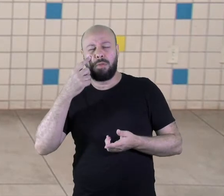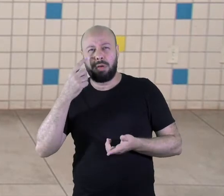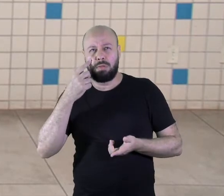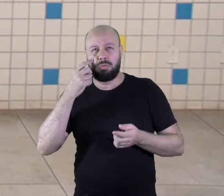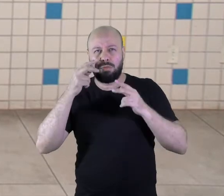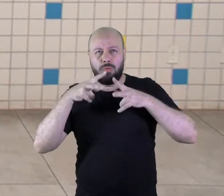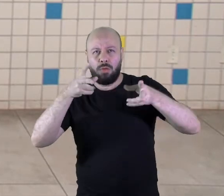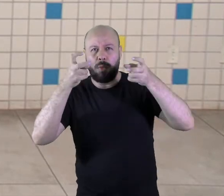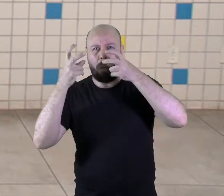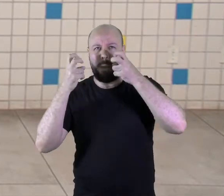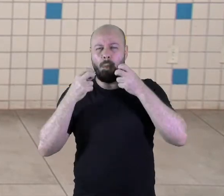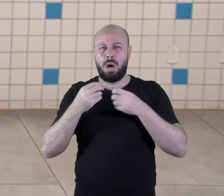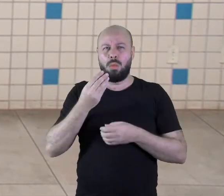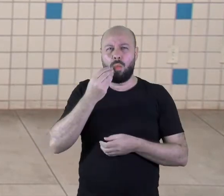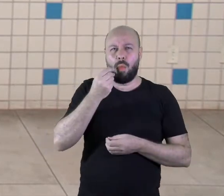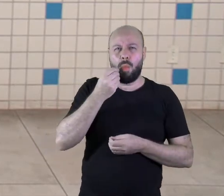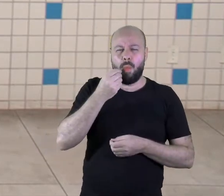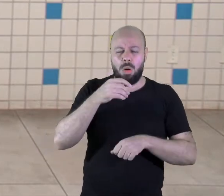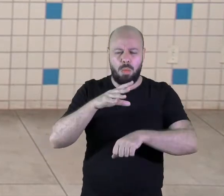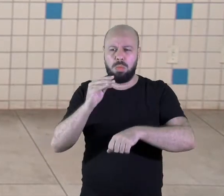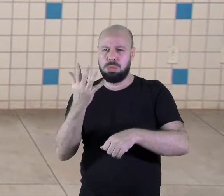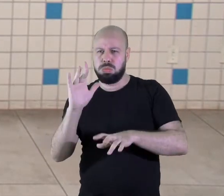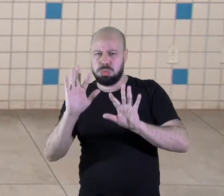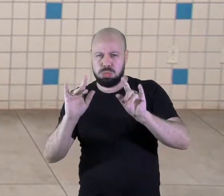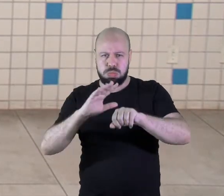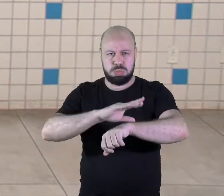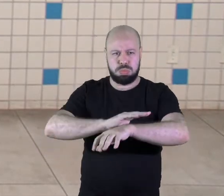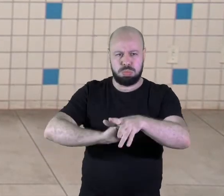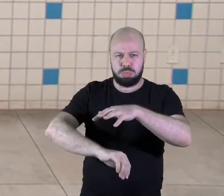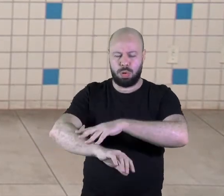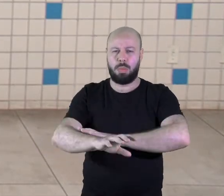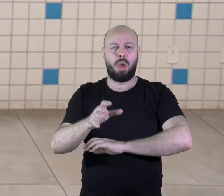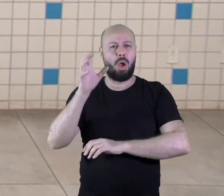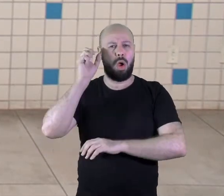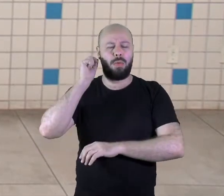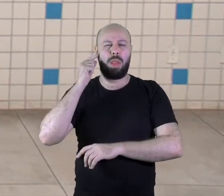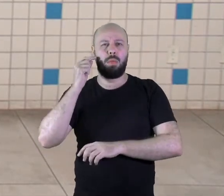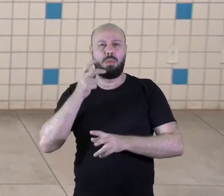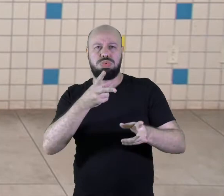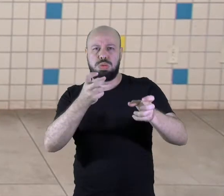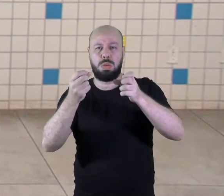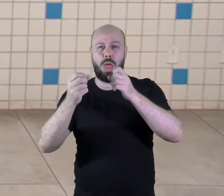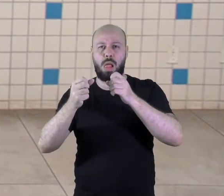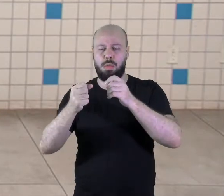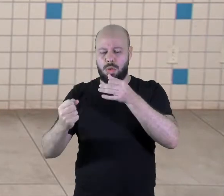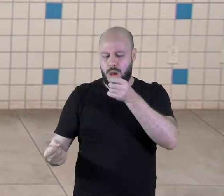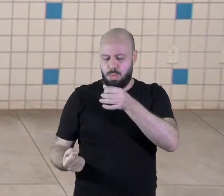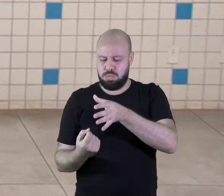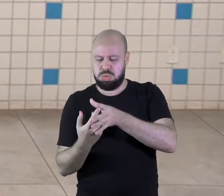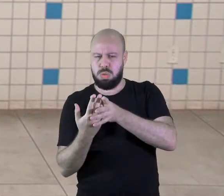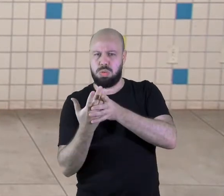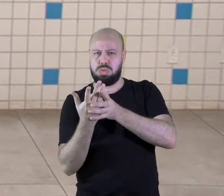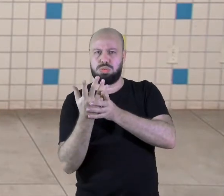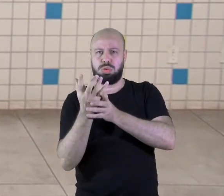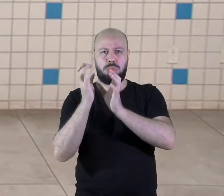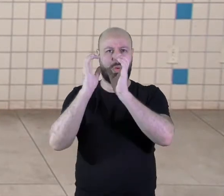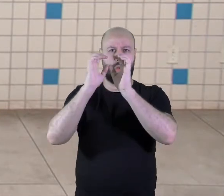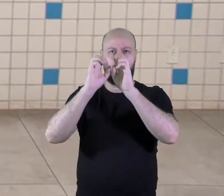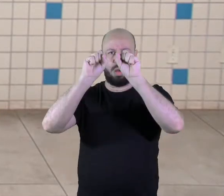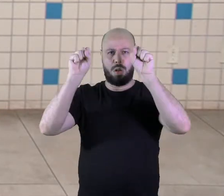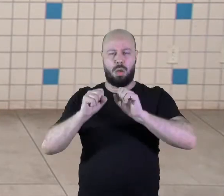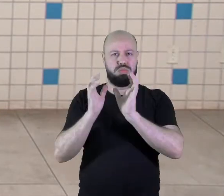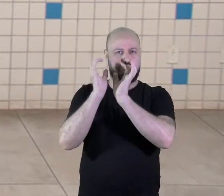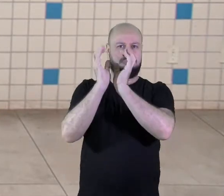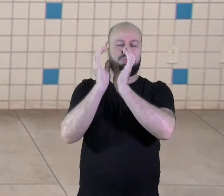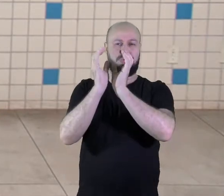audição, paladar, e o tato, que é essa parte que a gente sente, e leva até o sistema nervoso. Então, quando eu recebo o estímulo